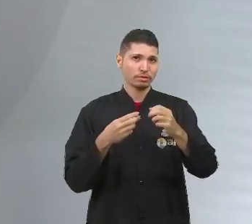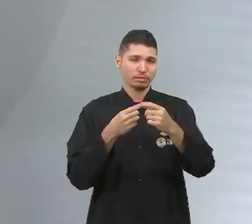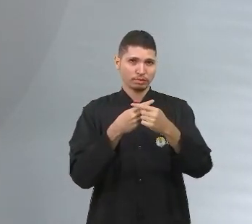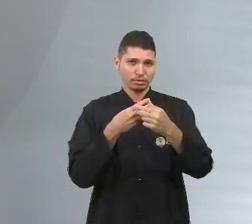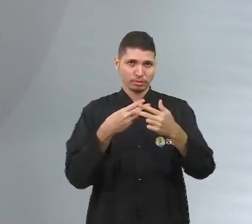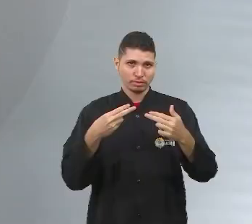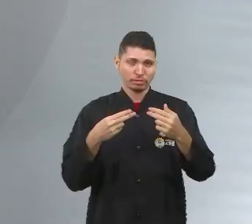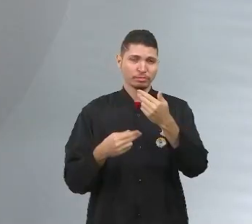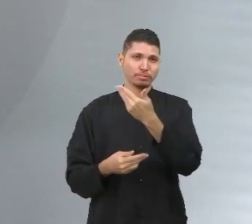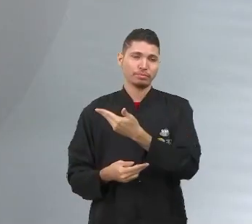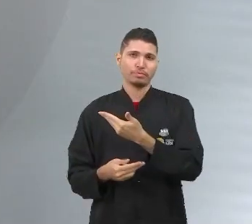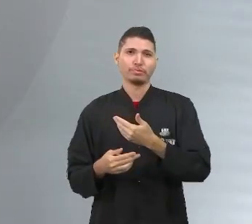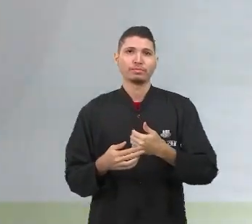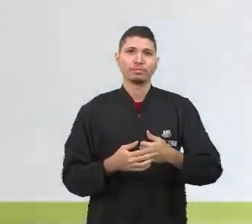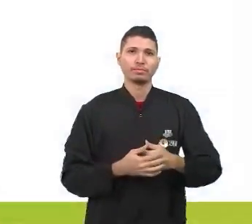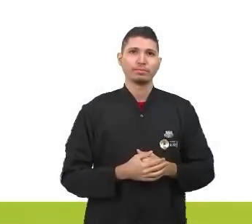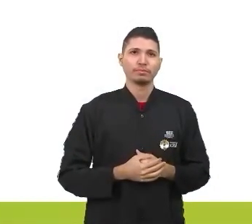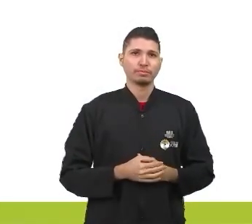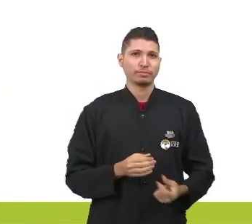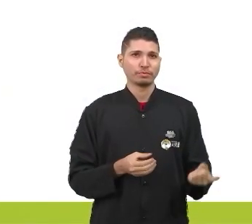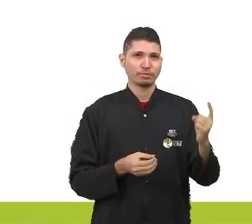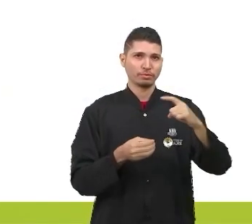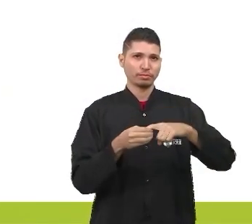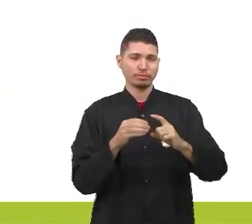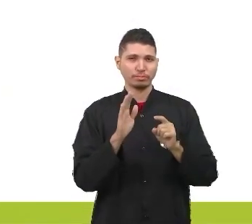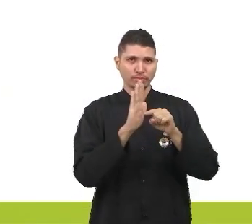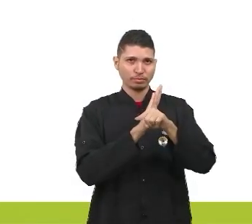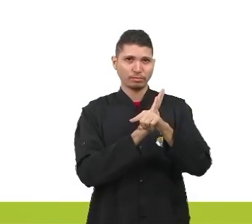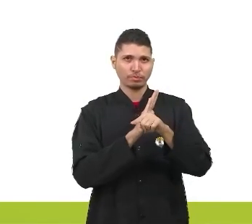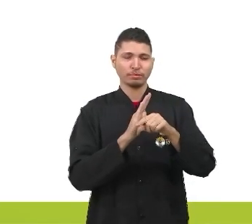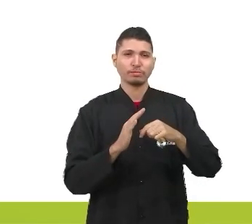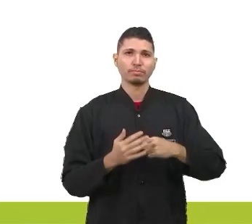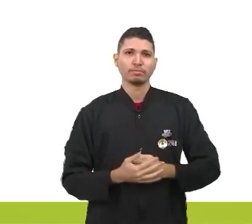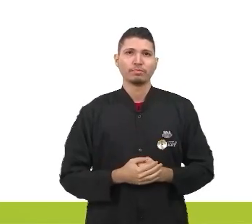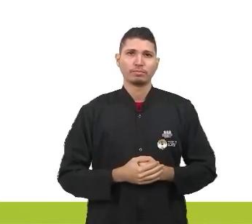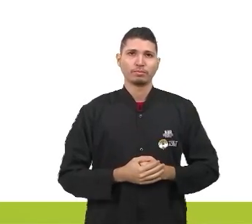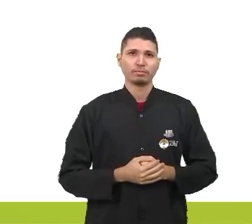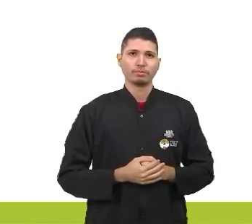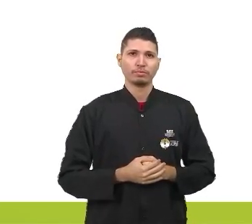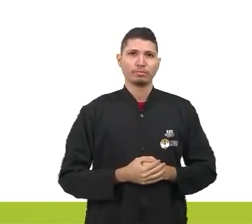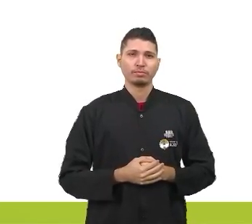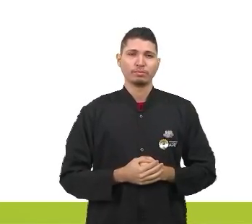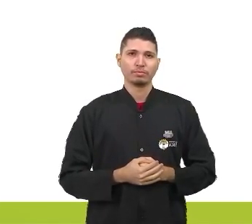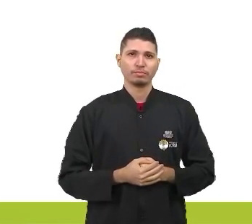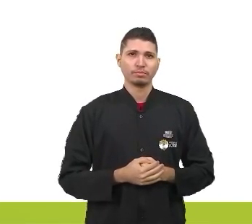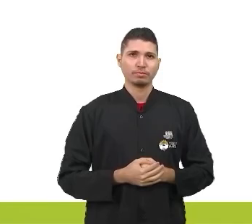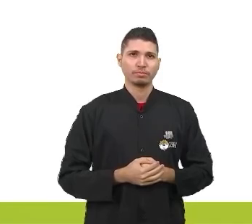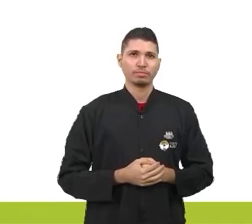Agora a gente volta para a questão. Vamos voltando para a questão. Será que nós já conseguimos